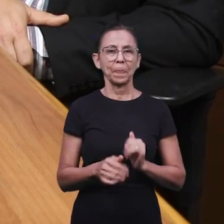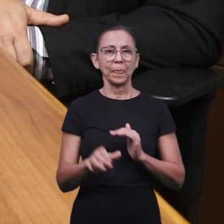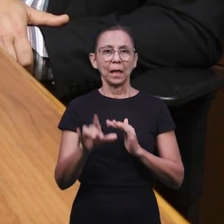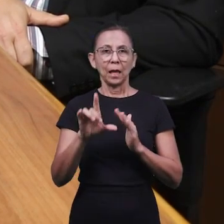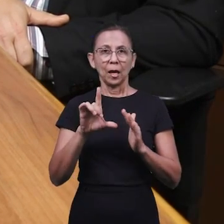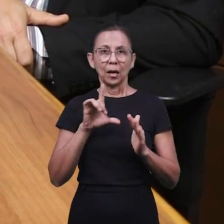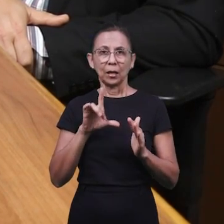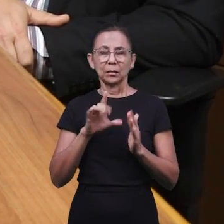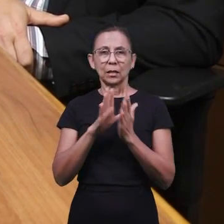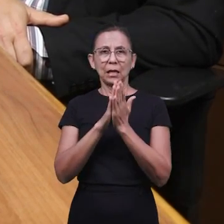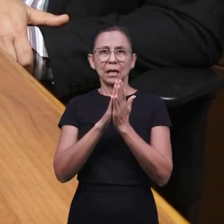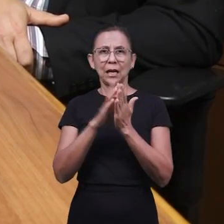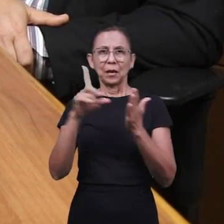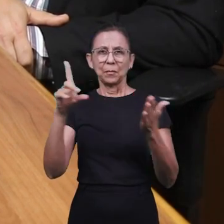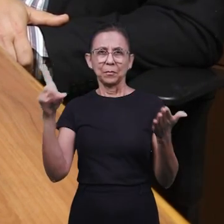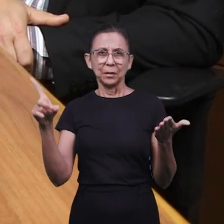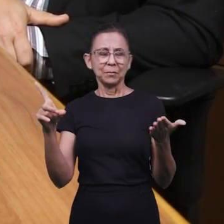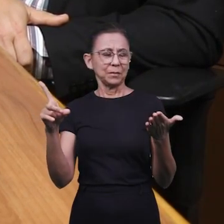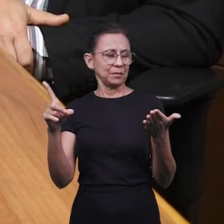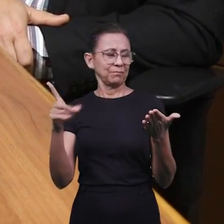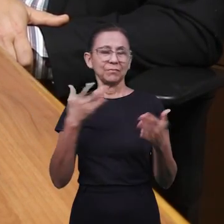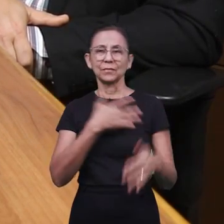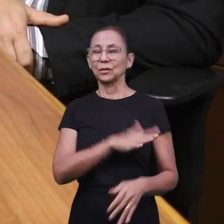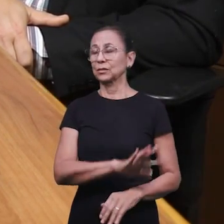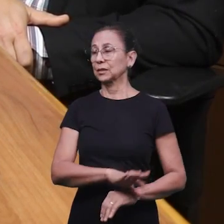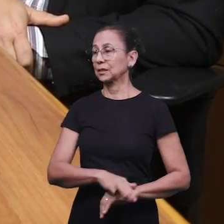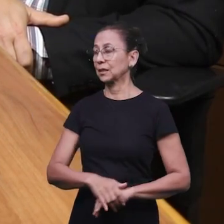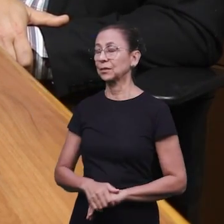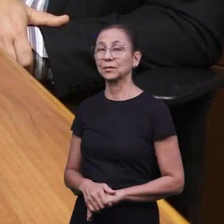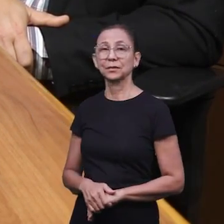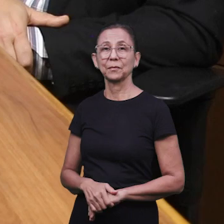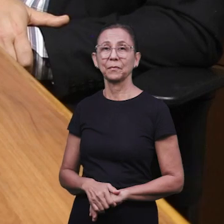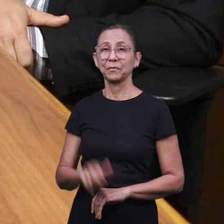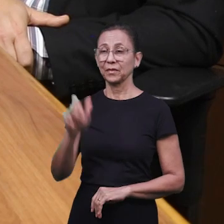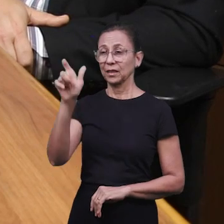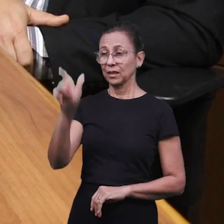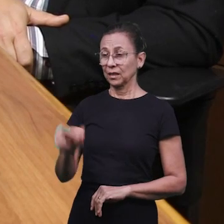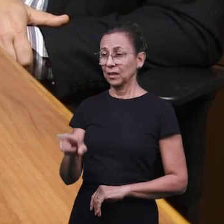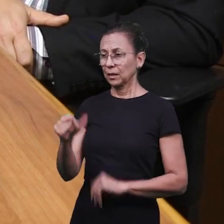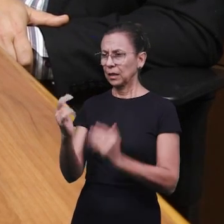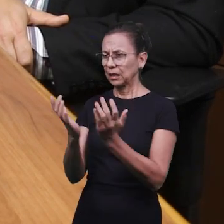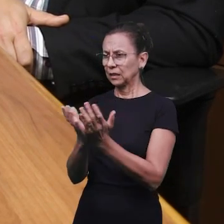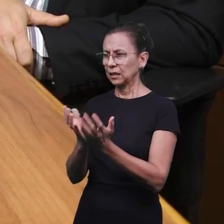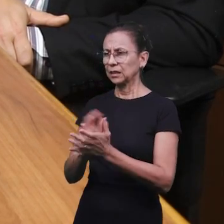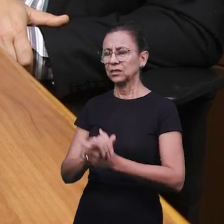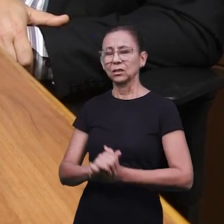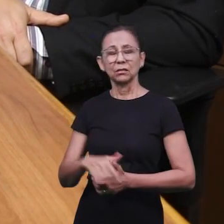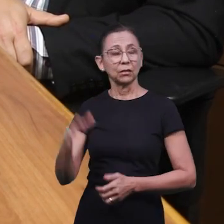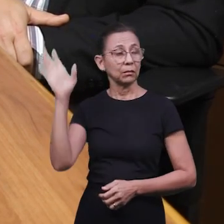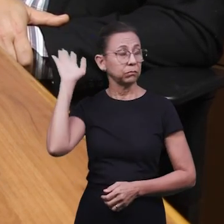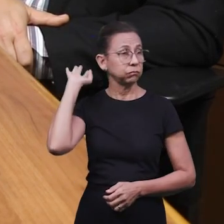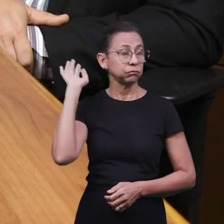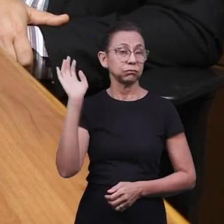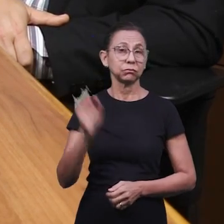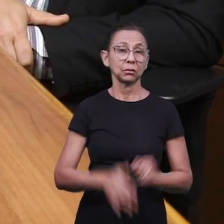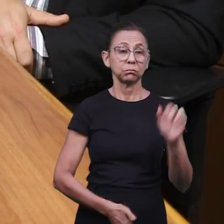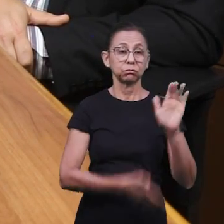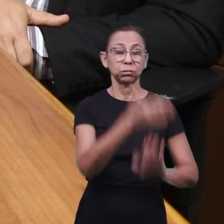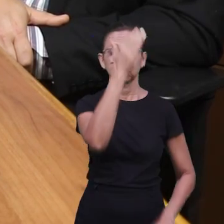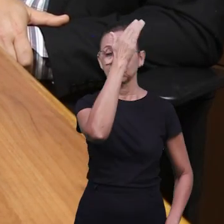Eu não gostava. Eu não gostava nem de crente, para você ter uma ideia. Os crentes chegavam na minha casa para fazer culto, eu pulava a janela e